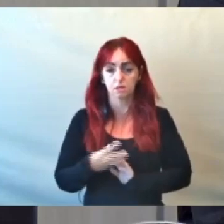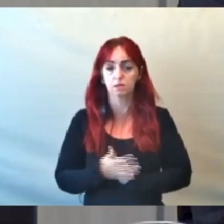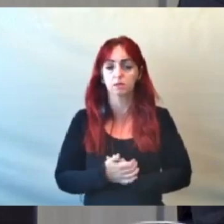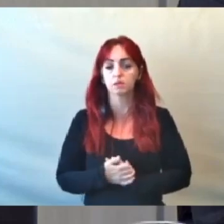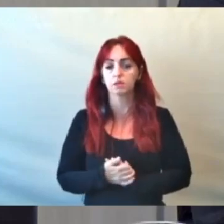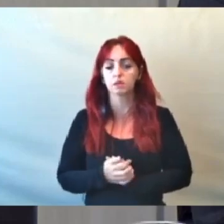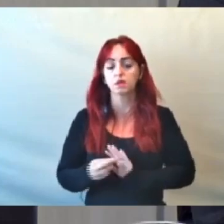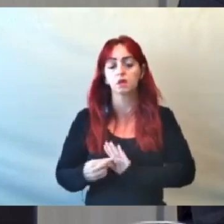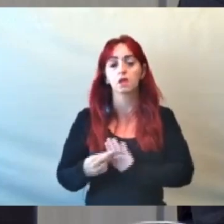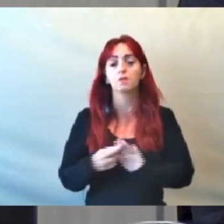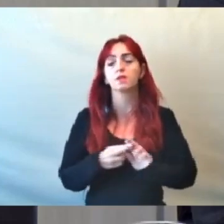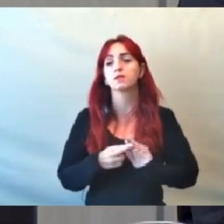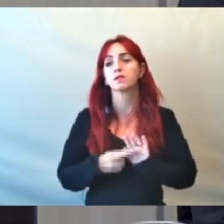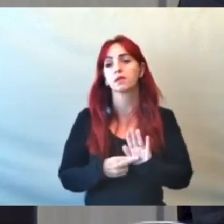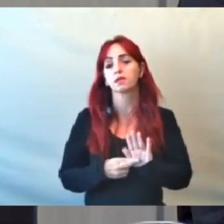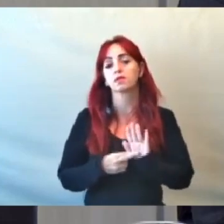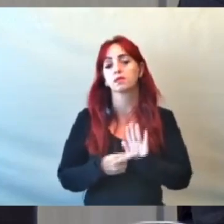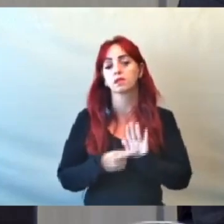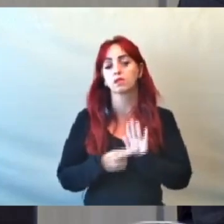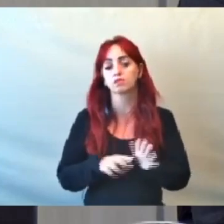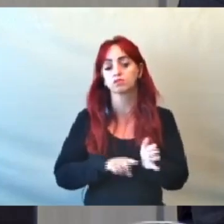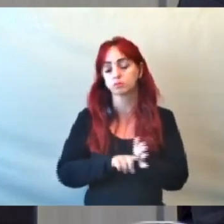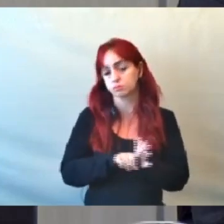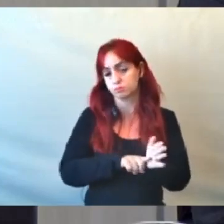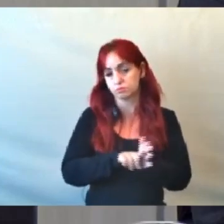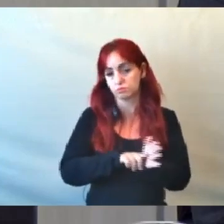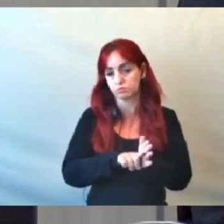investigados da Procuradoria-Geral do